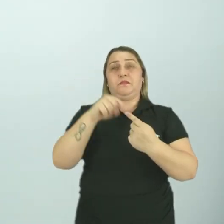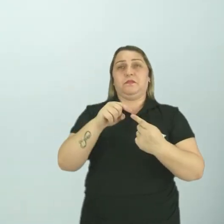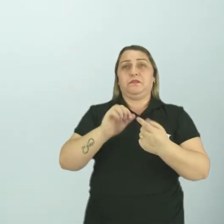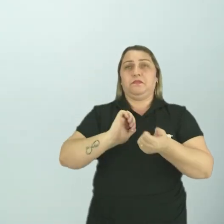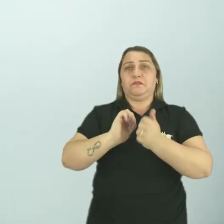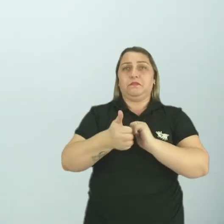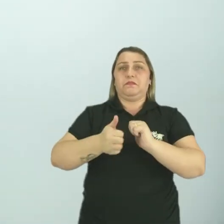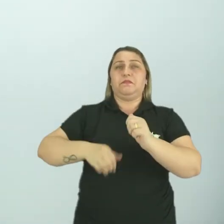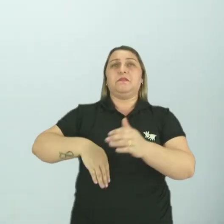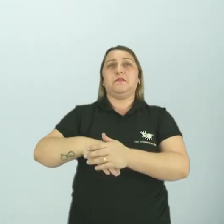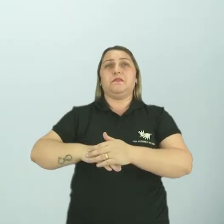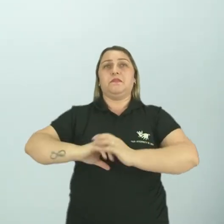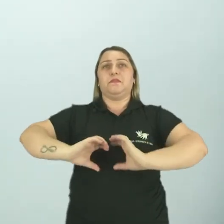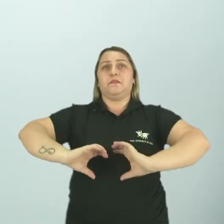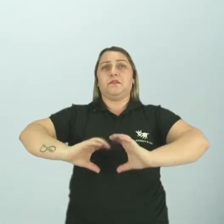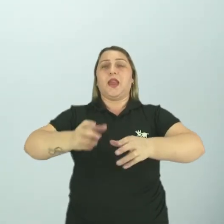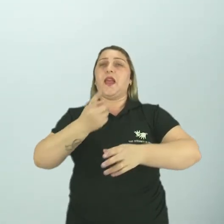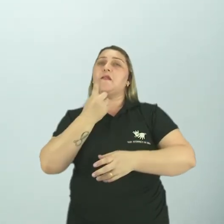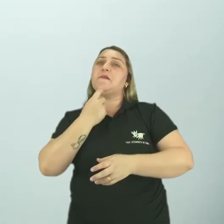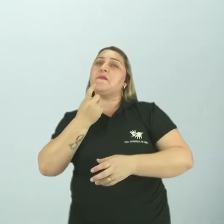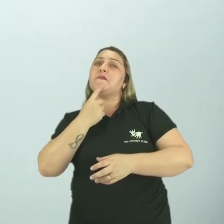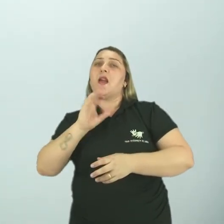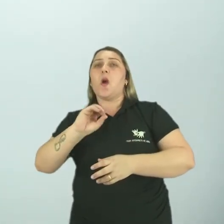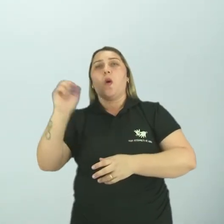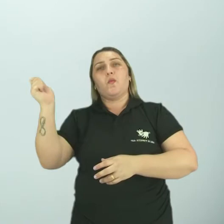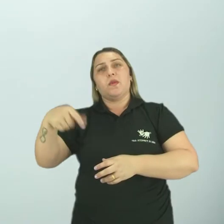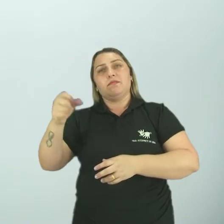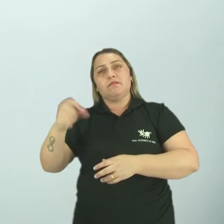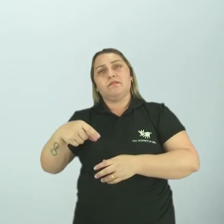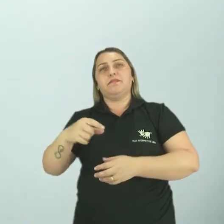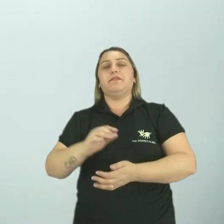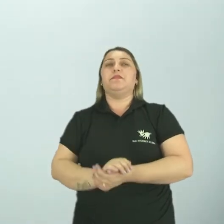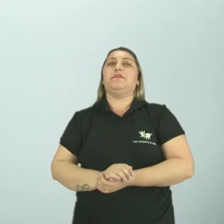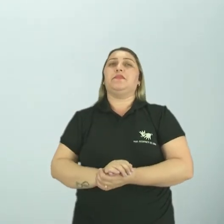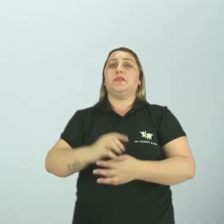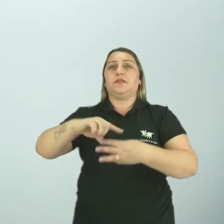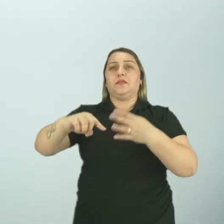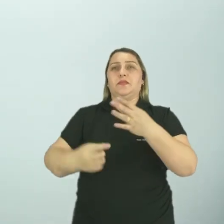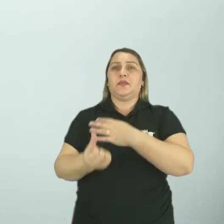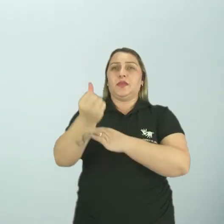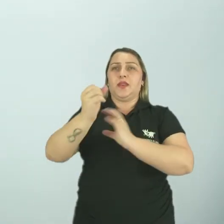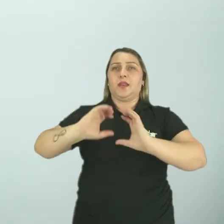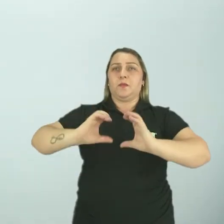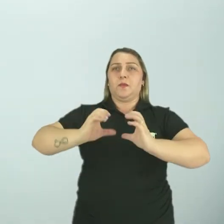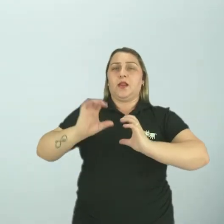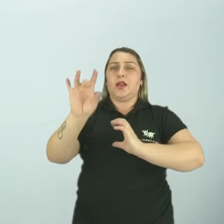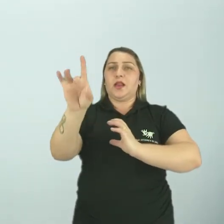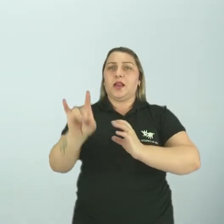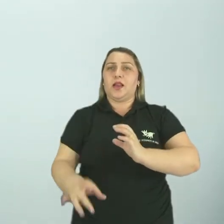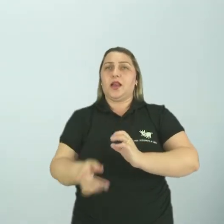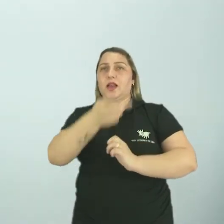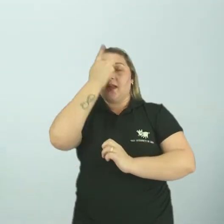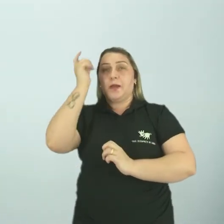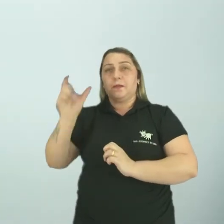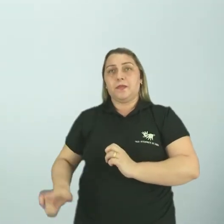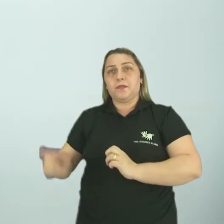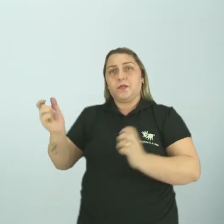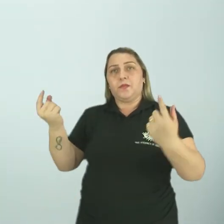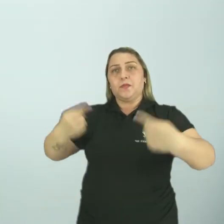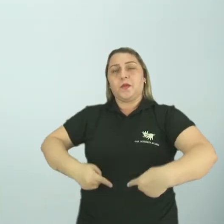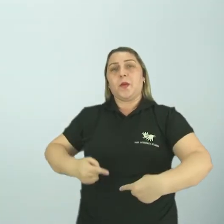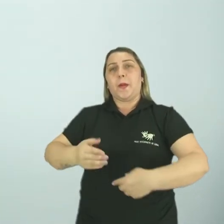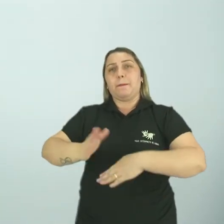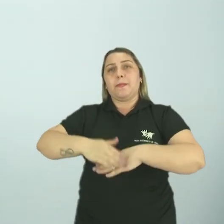jogo é lançar bolas de cor vermelha ou azul. São 6 bolas para cada competidor. O mais